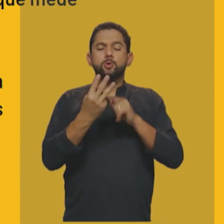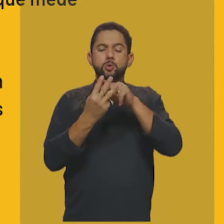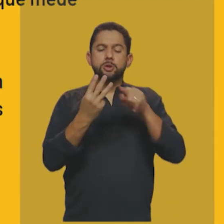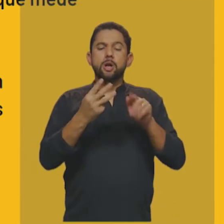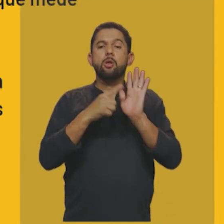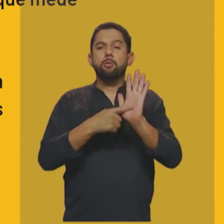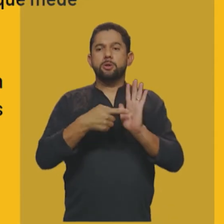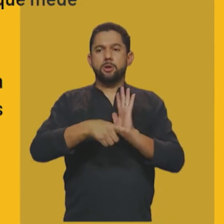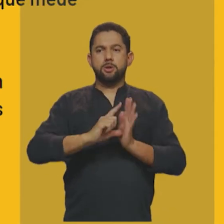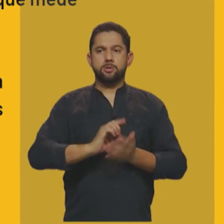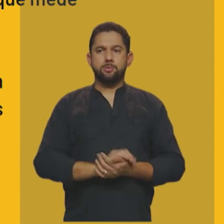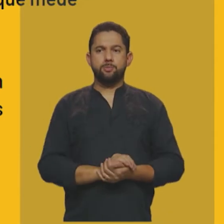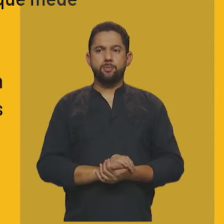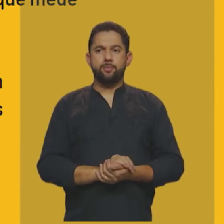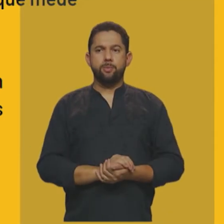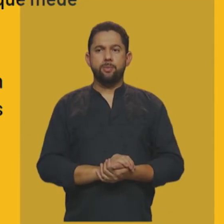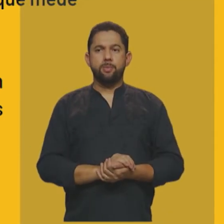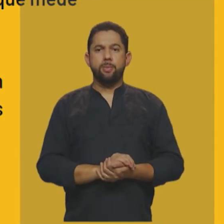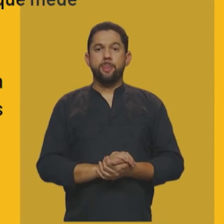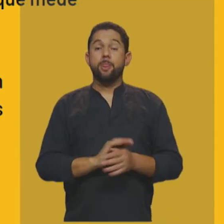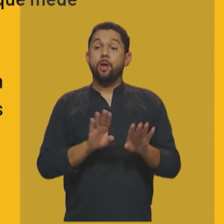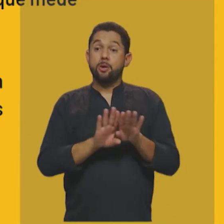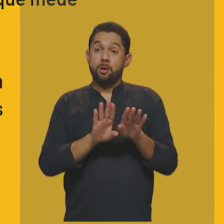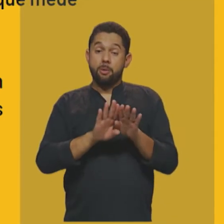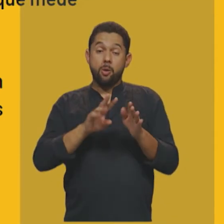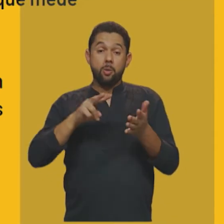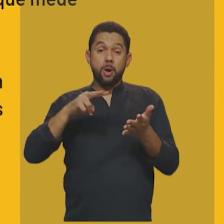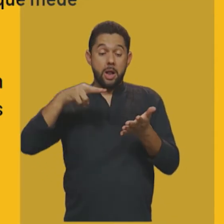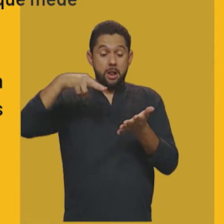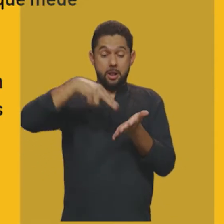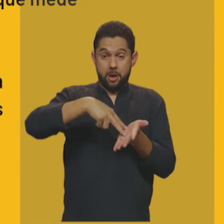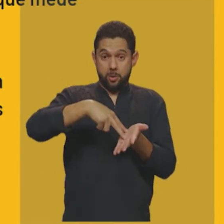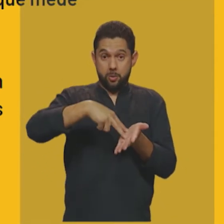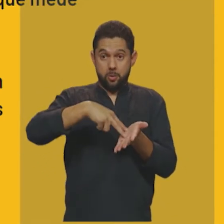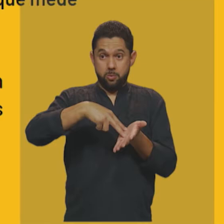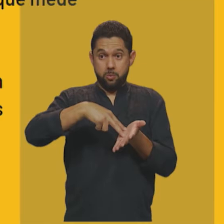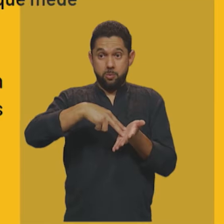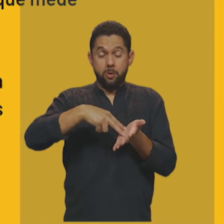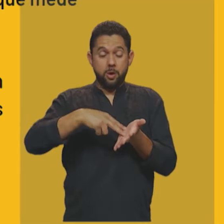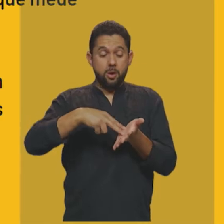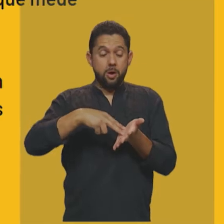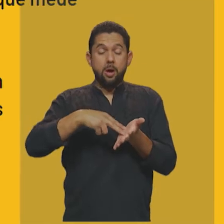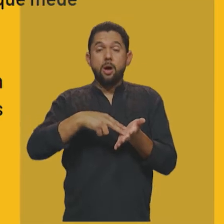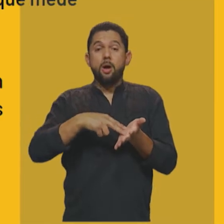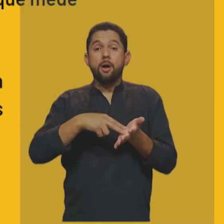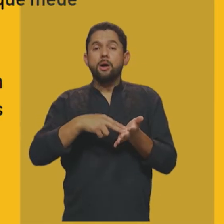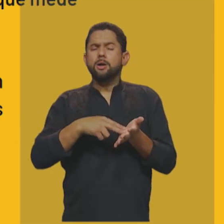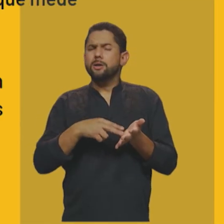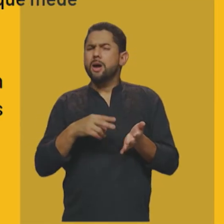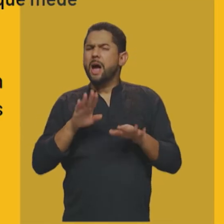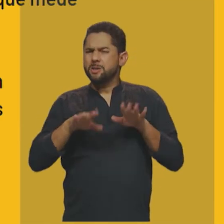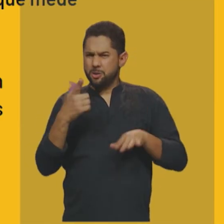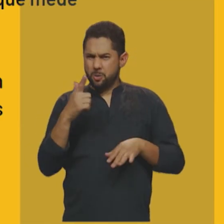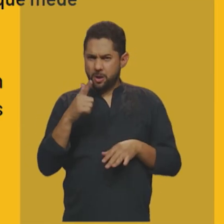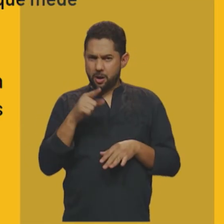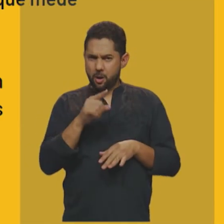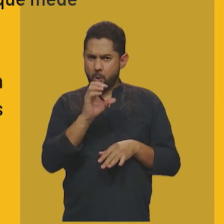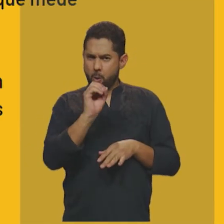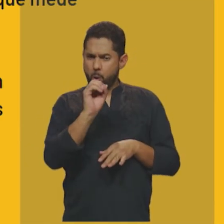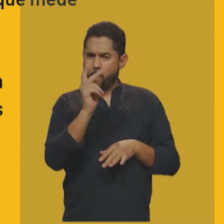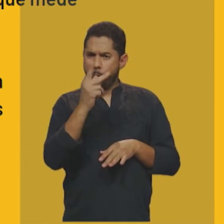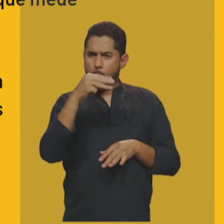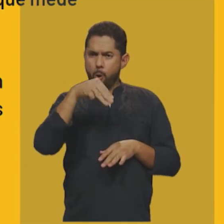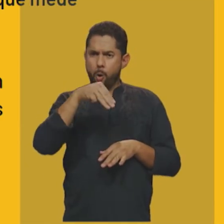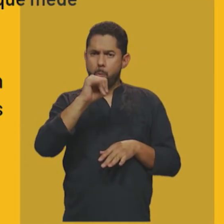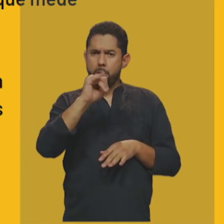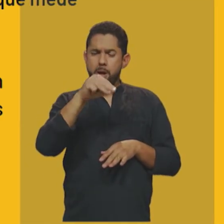um resistor, basta ligá-lo nos terminais dessa resistência. E se eu não tiver disponível um ohmímetro,